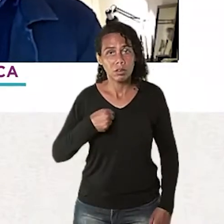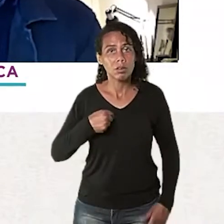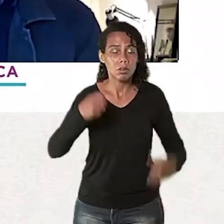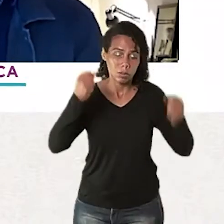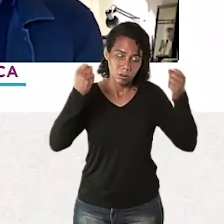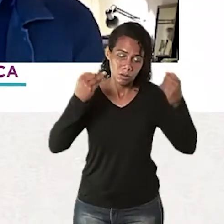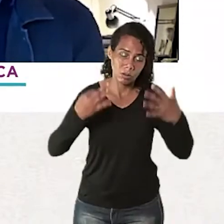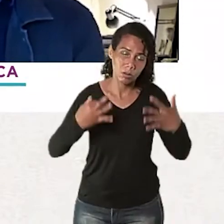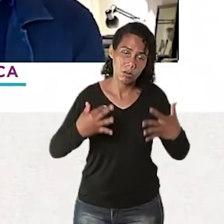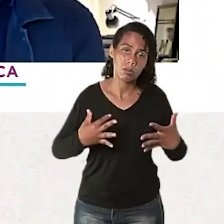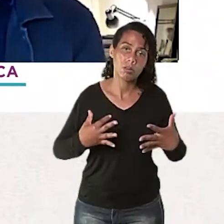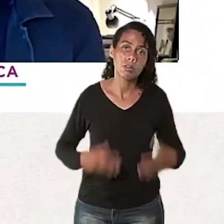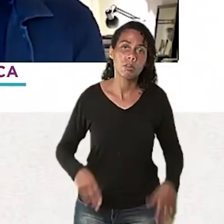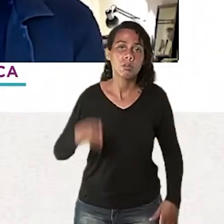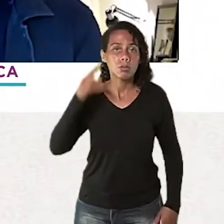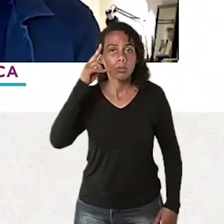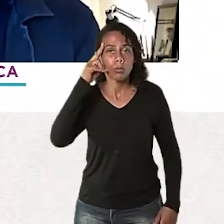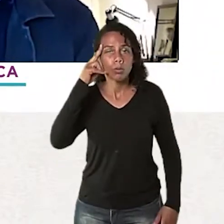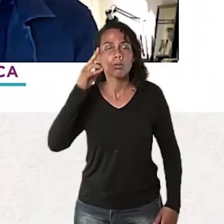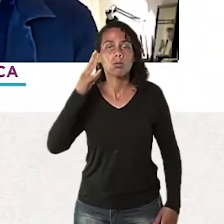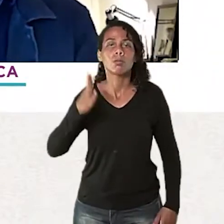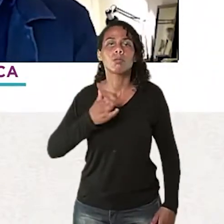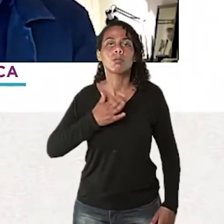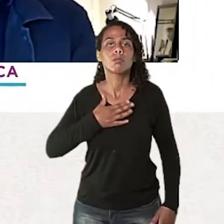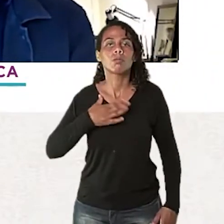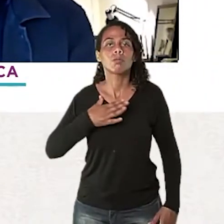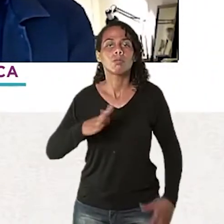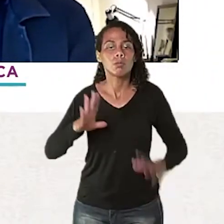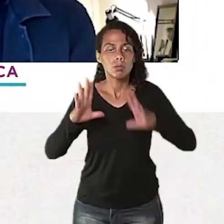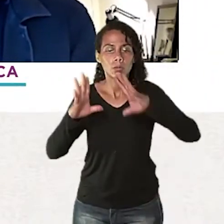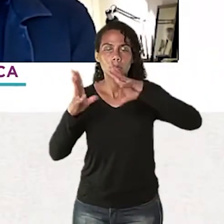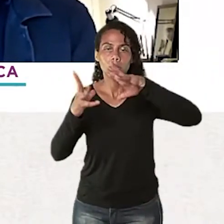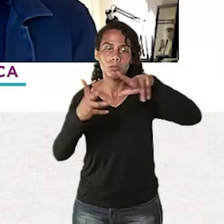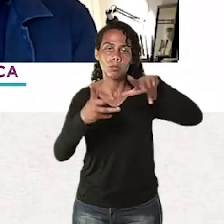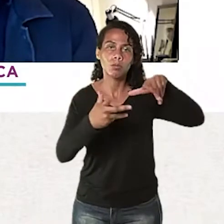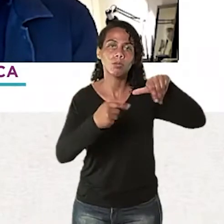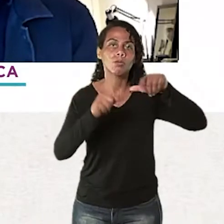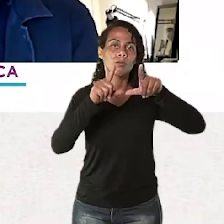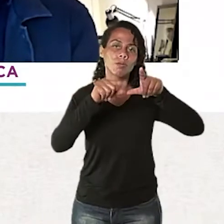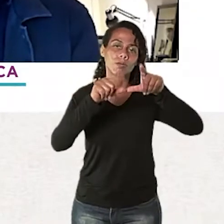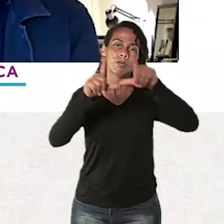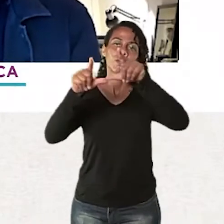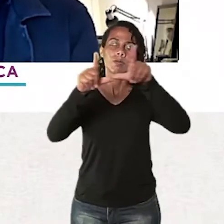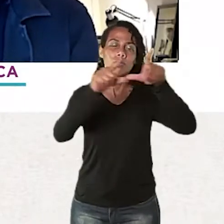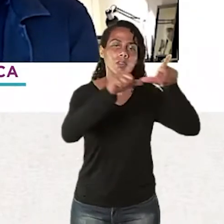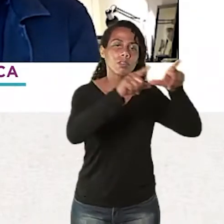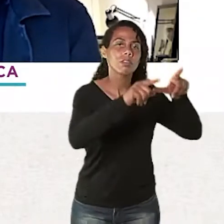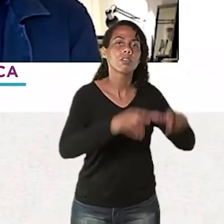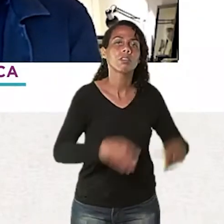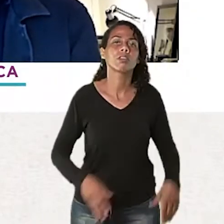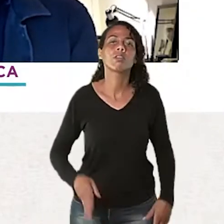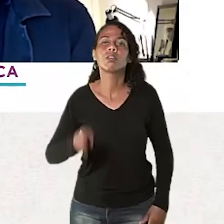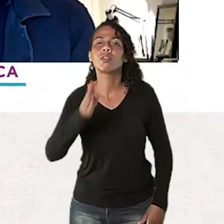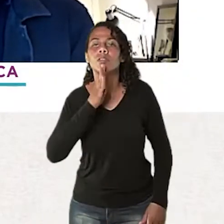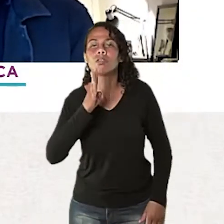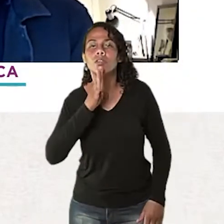título expressasse esse apetite. Mas se eu falasse qualquer lugar menos aqui,